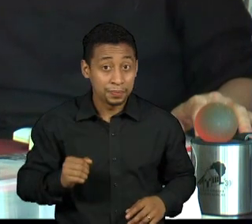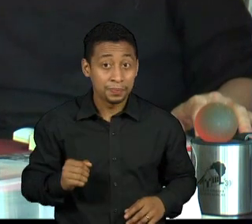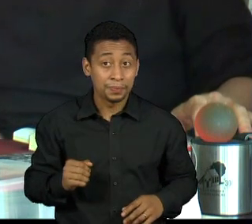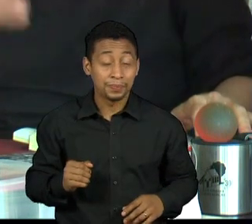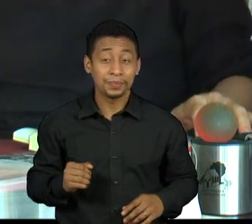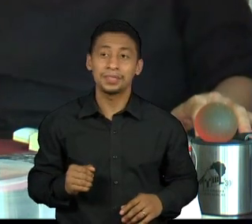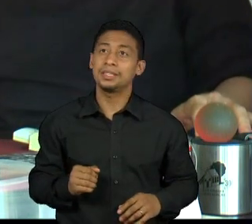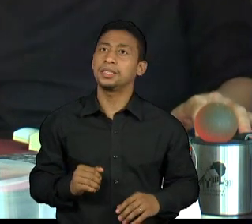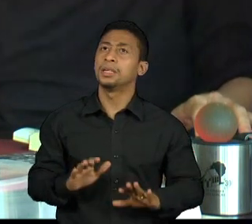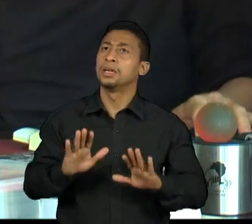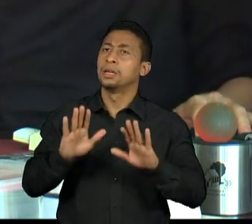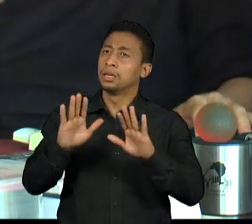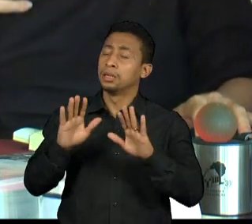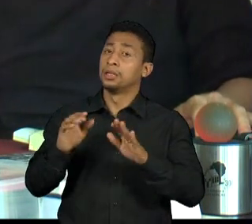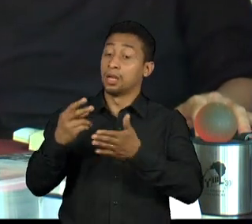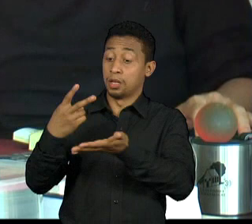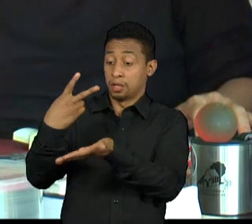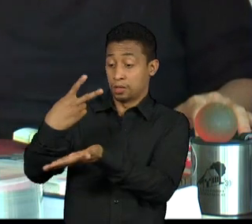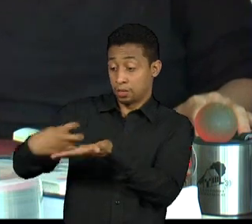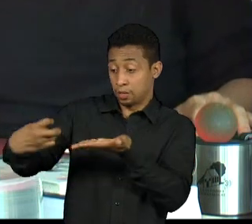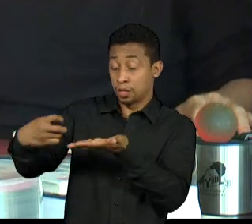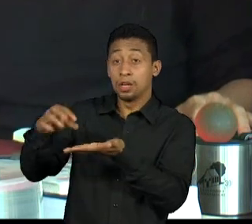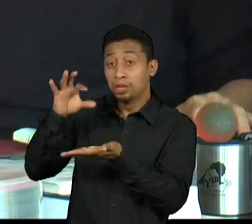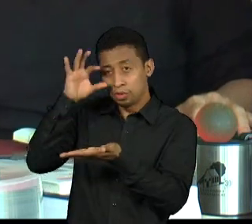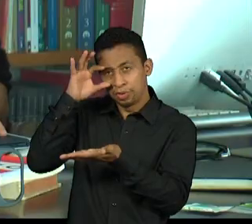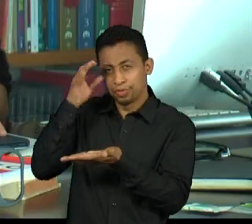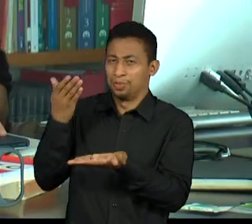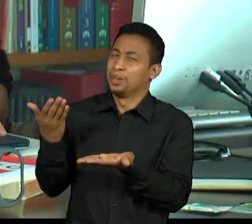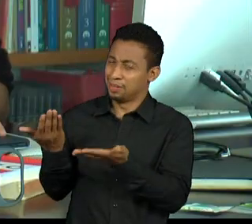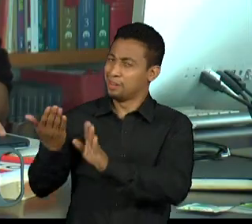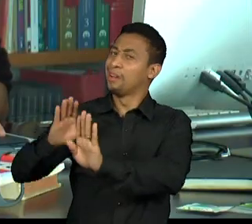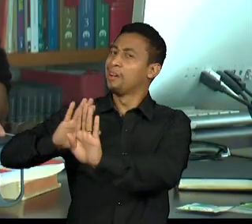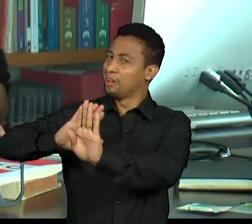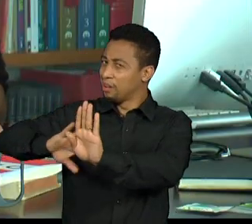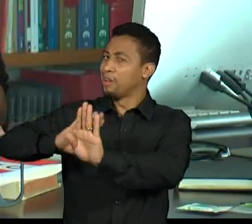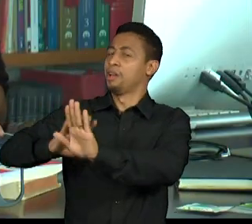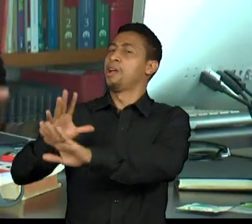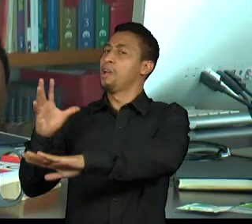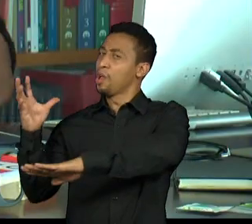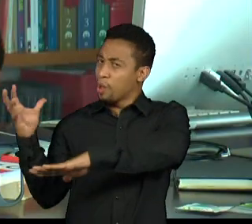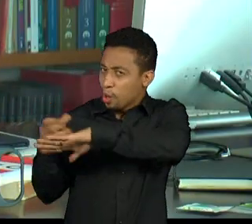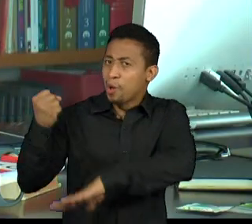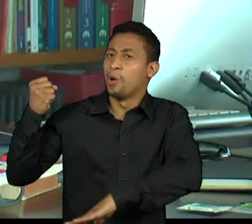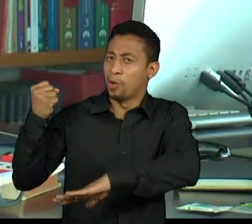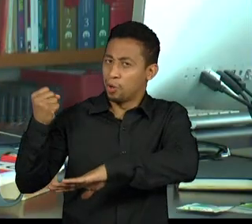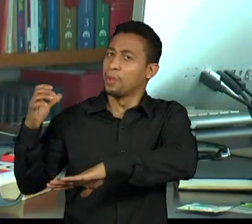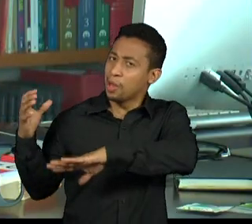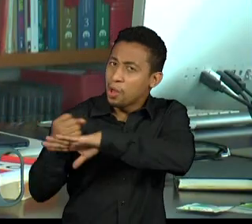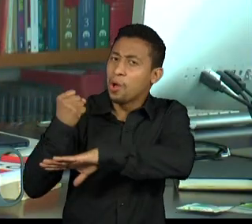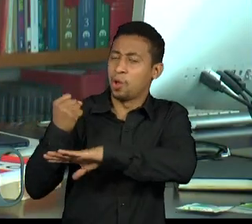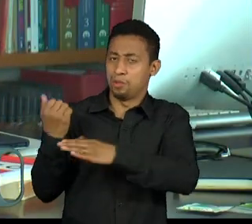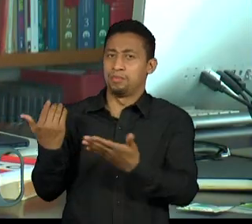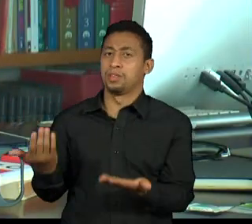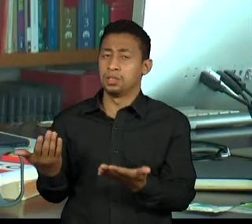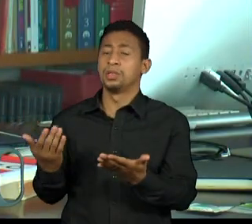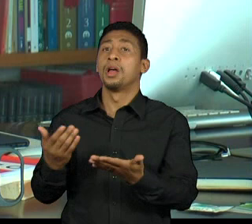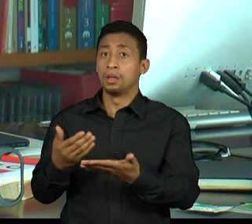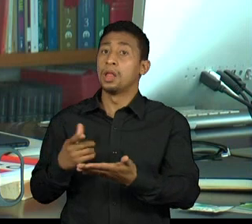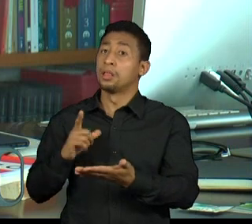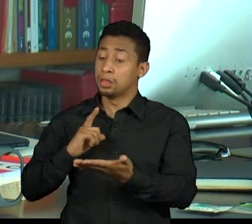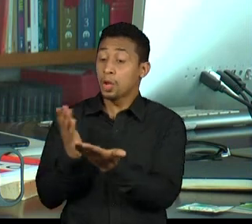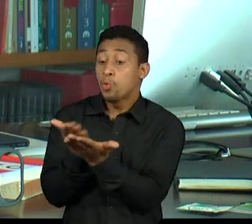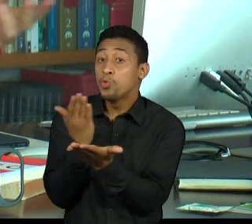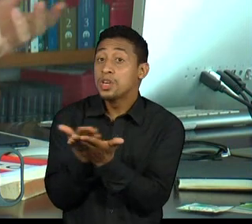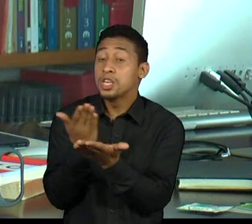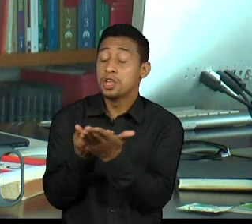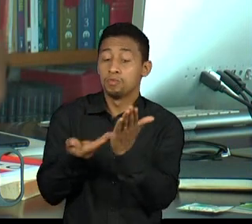O impeachment da Dilma, o golpe, né? Um golpe parlamentar clássico, daqueles de carteirinha. Se alguém fizer um livro sobre golpes parlamentares, a